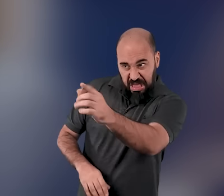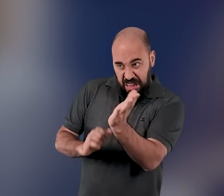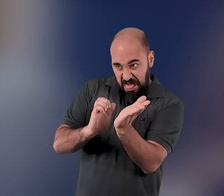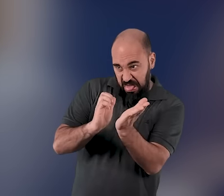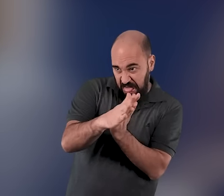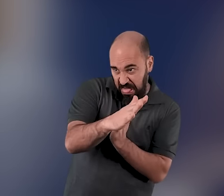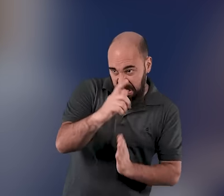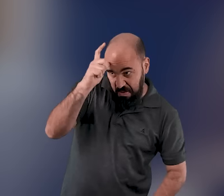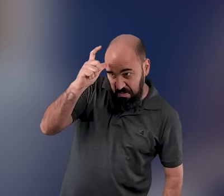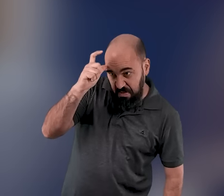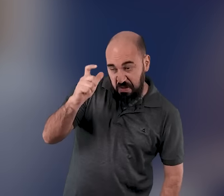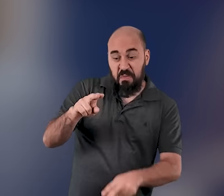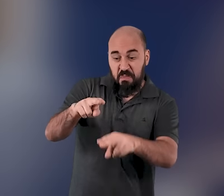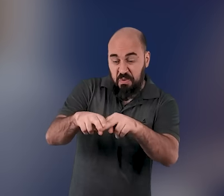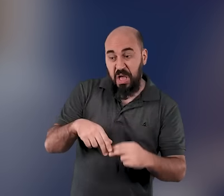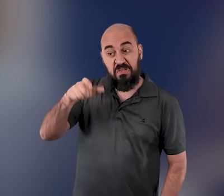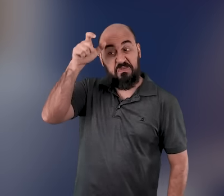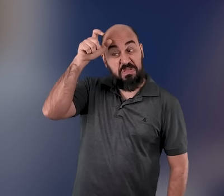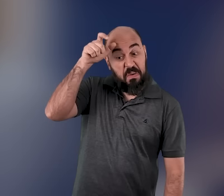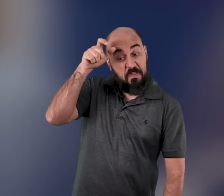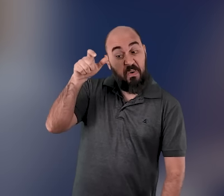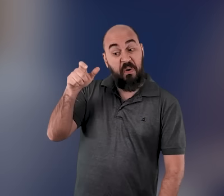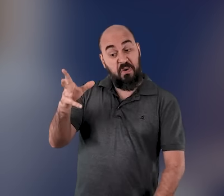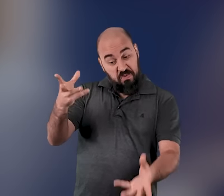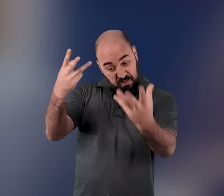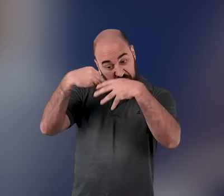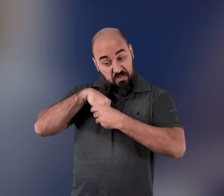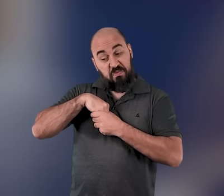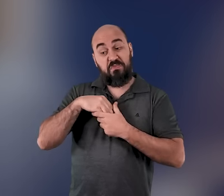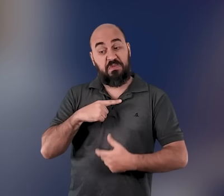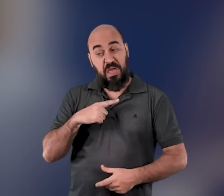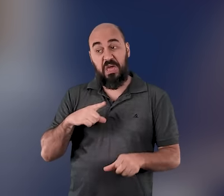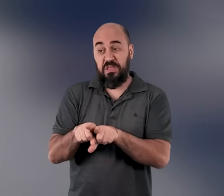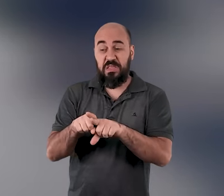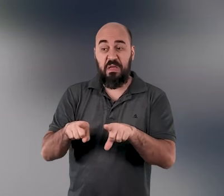poder de Beelzebu, o maioral dos demônios.